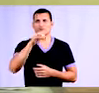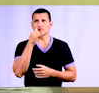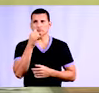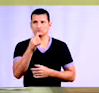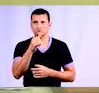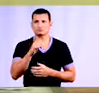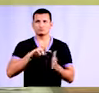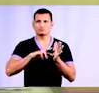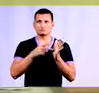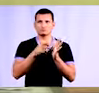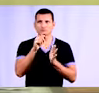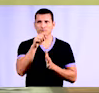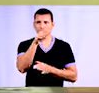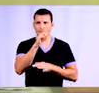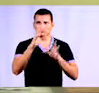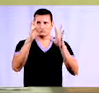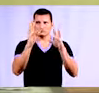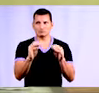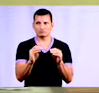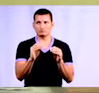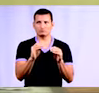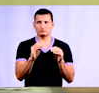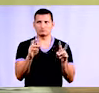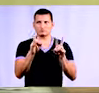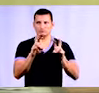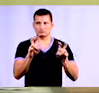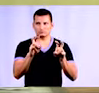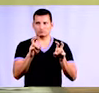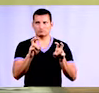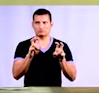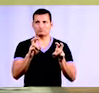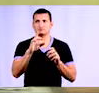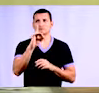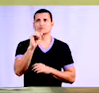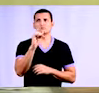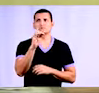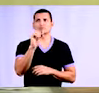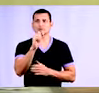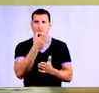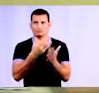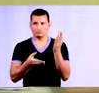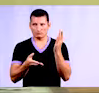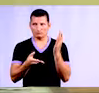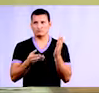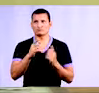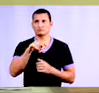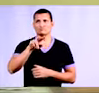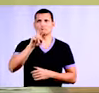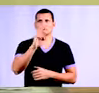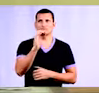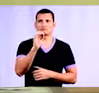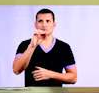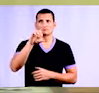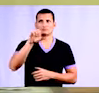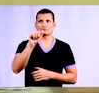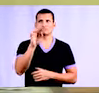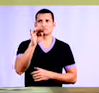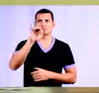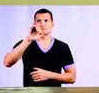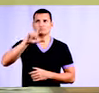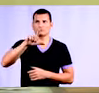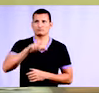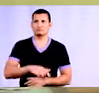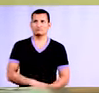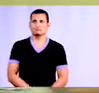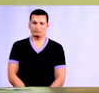seguinte: você desligou o computador, esses dados vão embora, tá certo? É uma memória volátil. É bom você saber disso, ok?